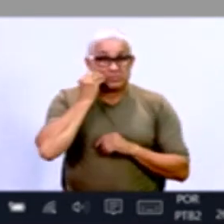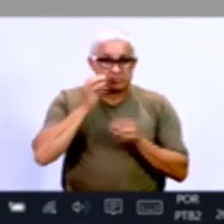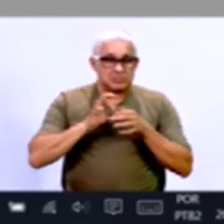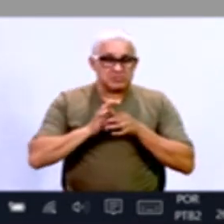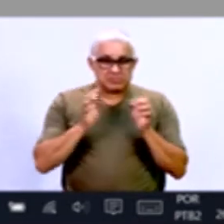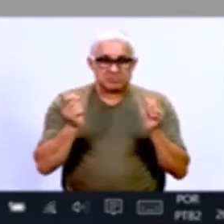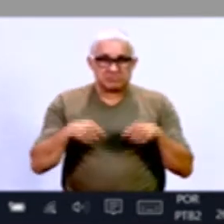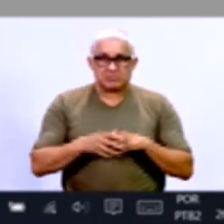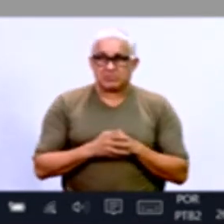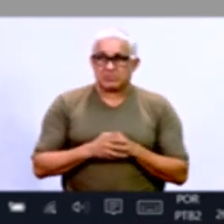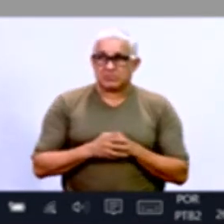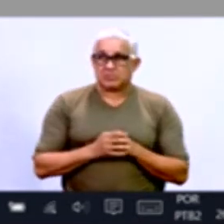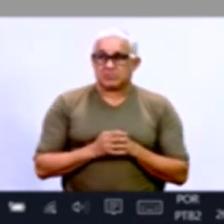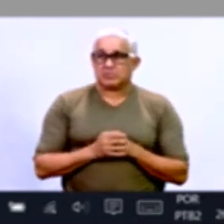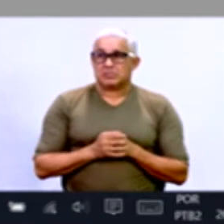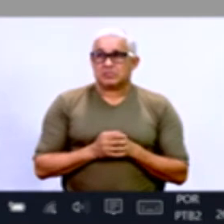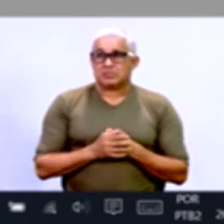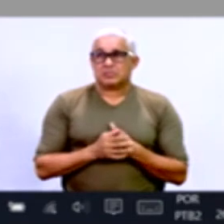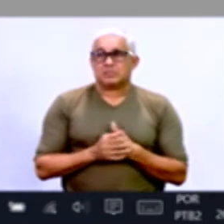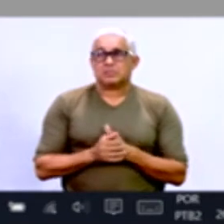Então aqui, ok.